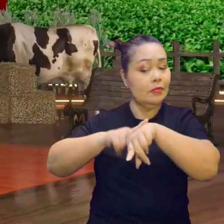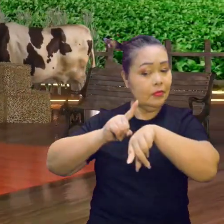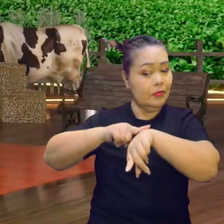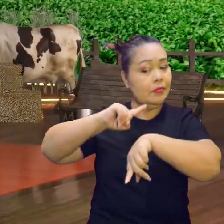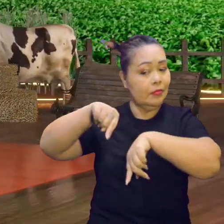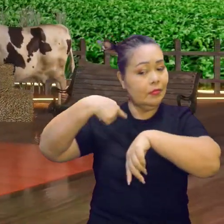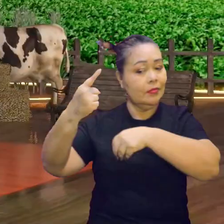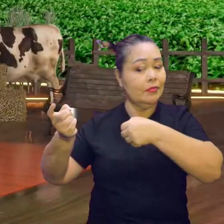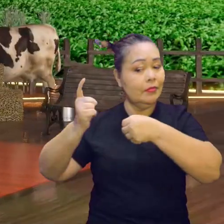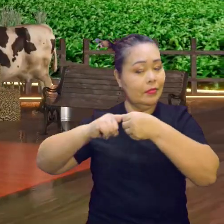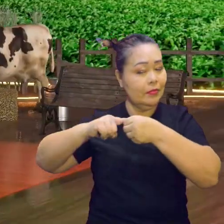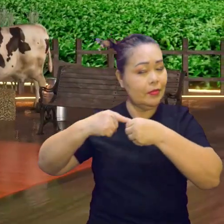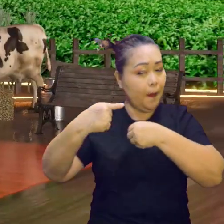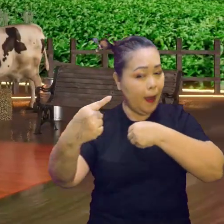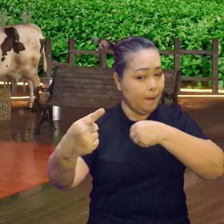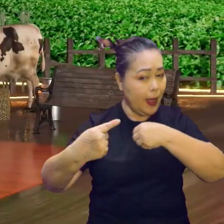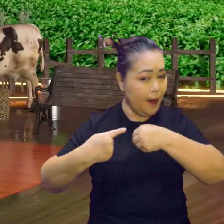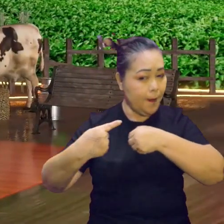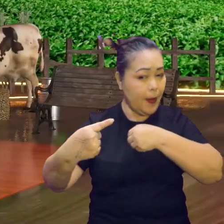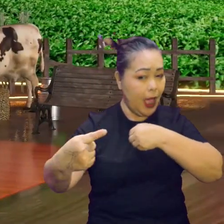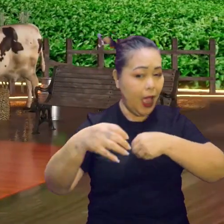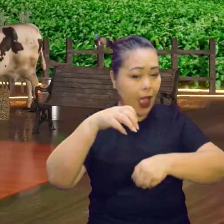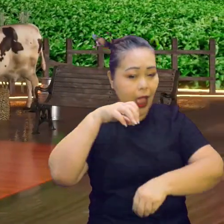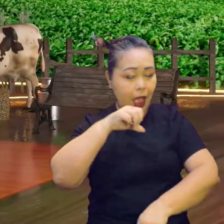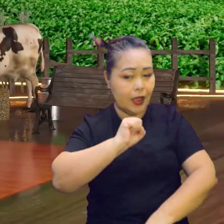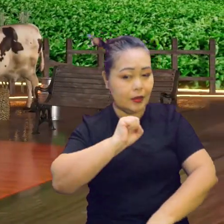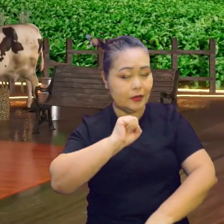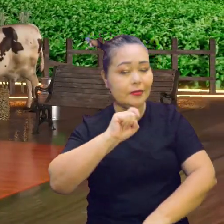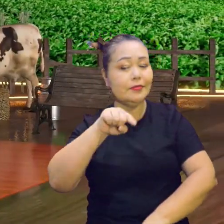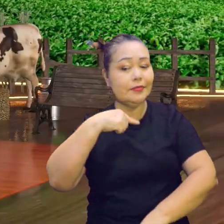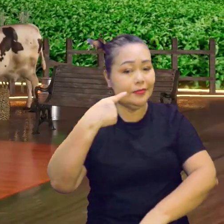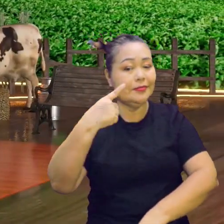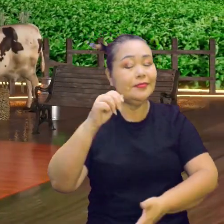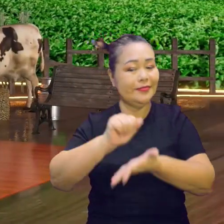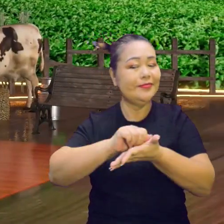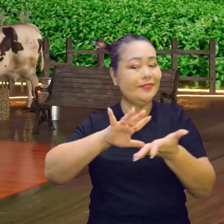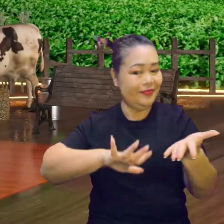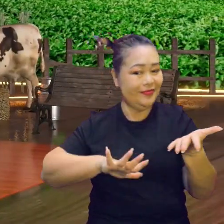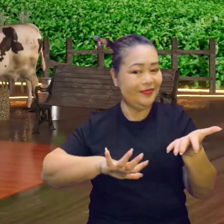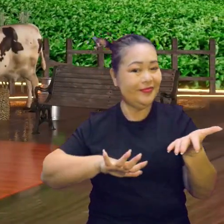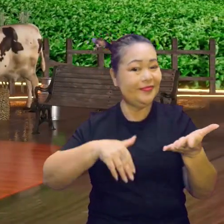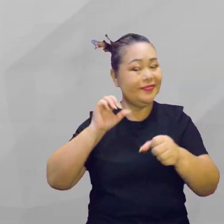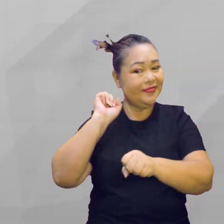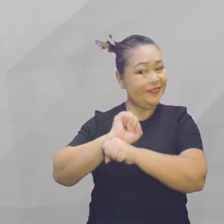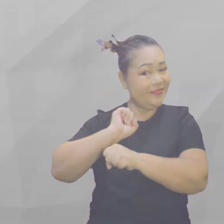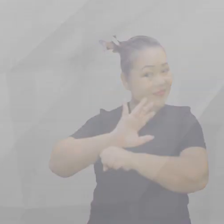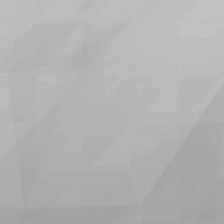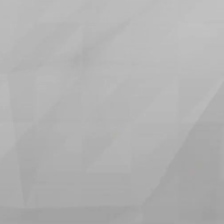um bate-bola, jogo rápido e ter as nossas atividades. Aguardo vocês.